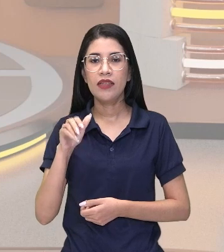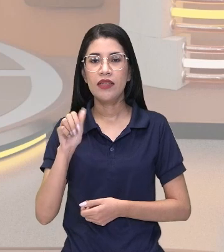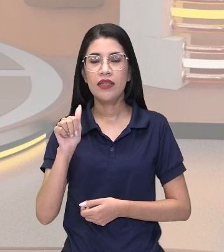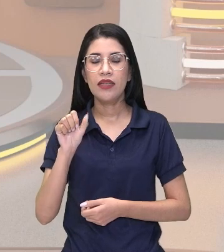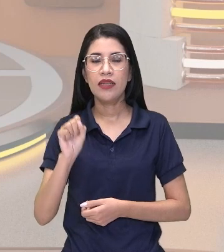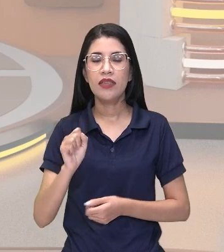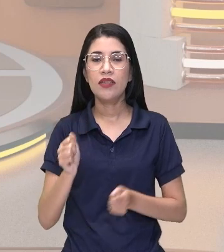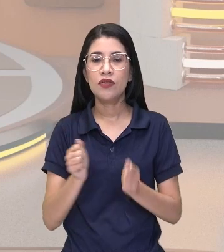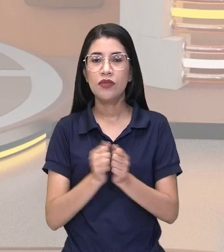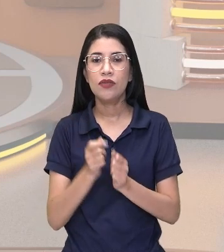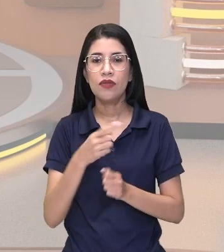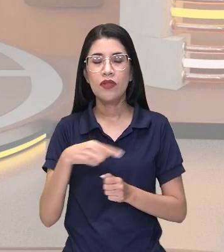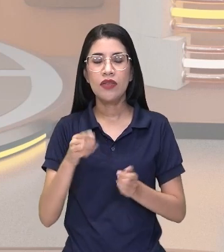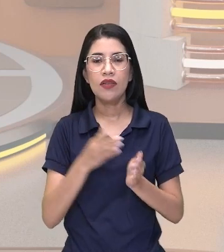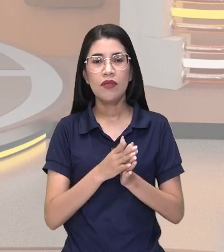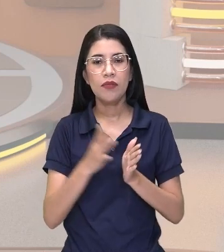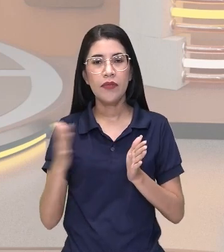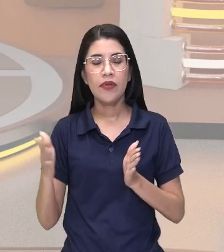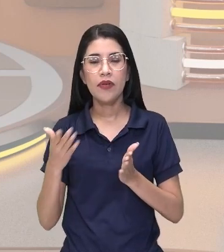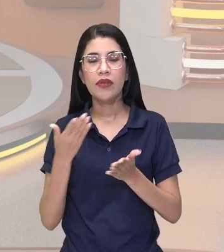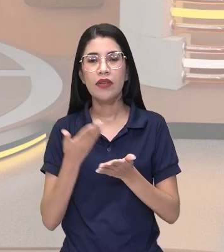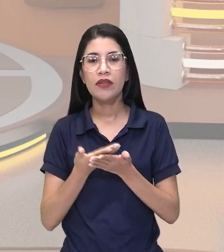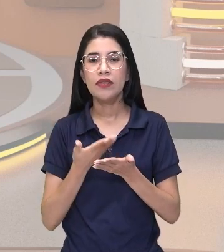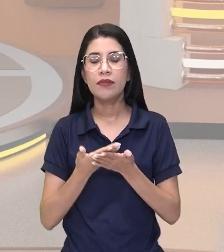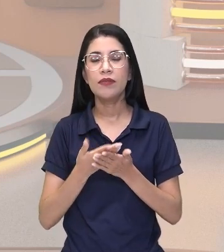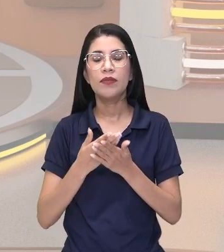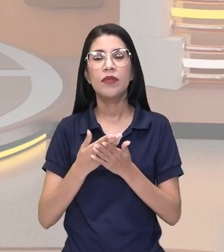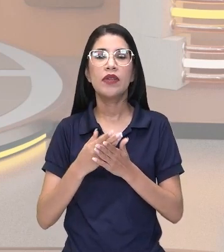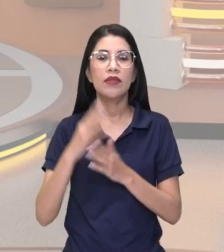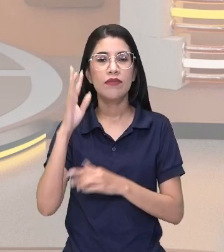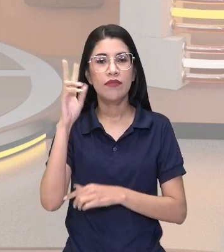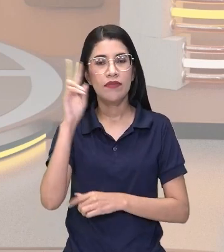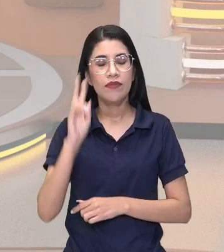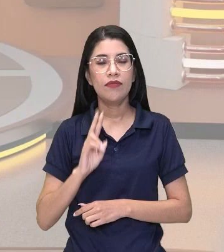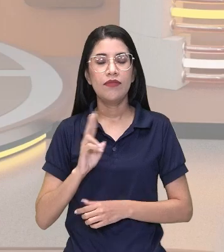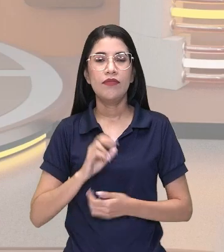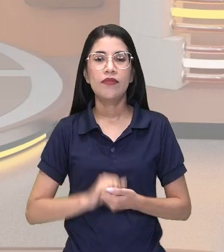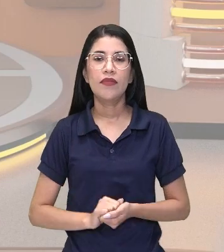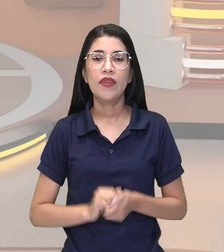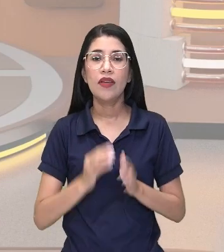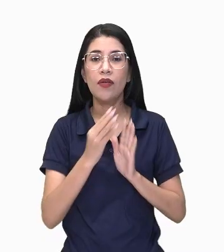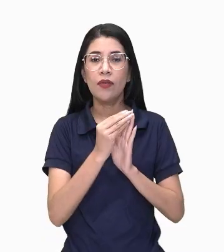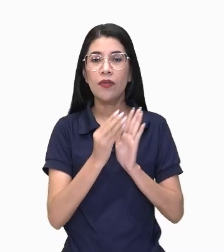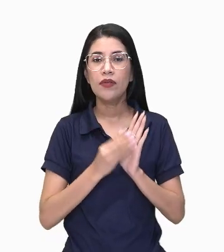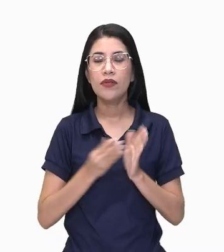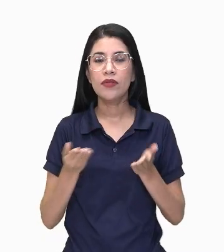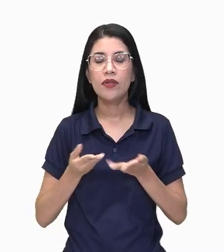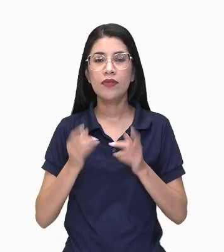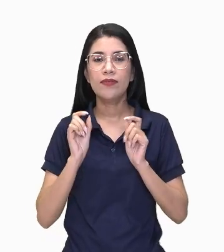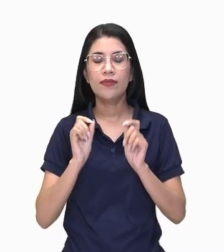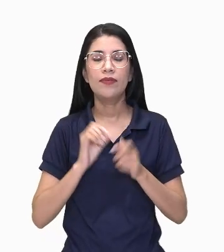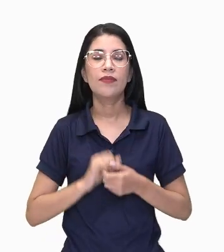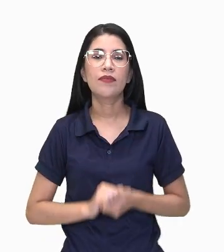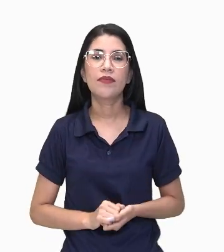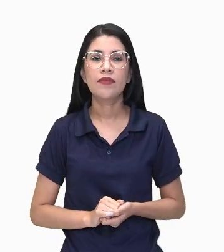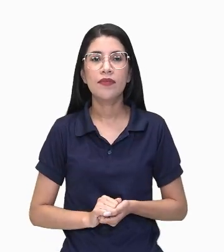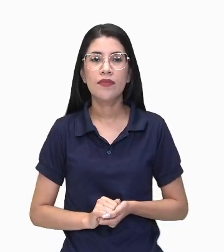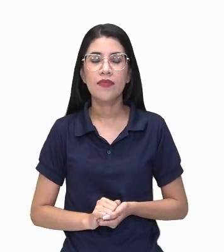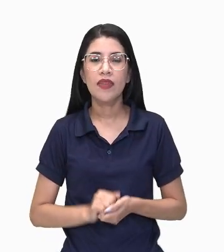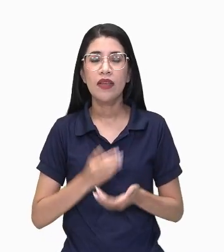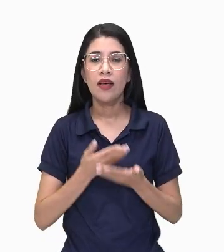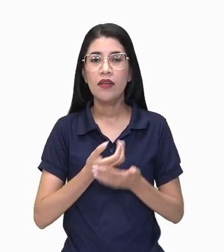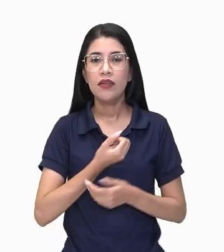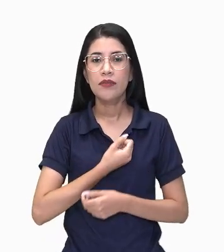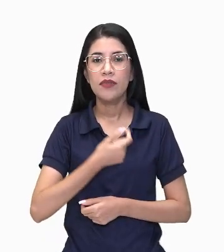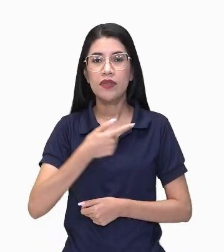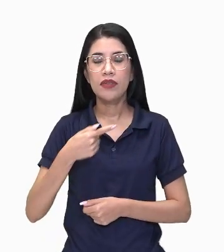anfitrião nessa nossa viagem magnífica pelo conhecimento da história. Vamos então verificar o tema de nossa aula. Vamos lá, galera. Aula de